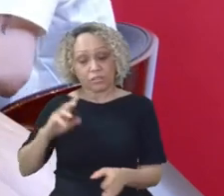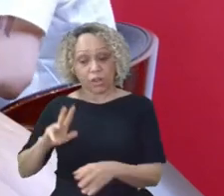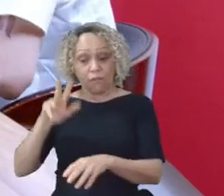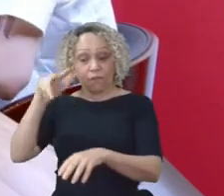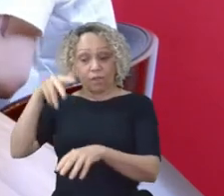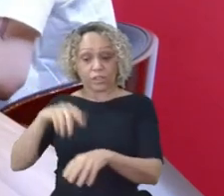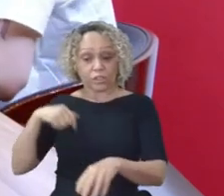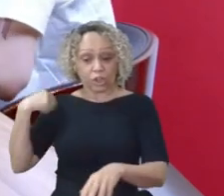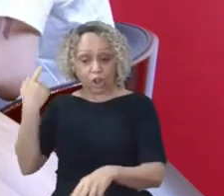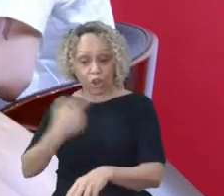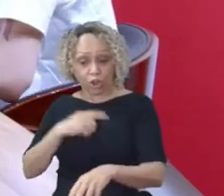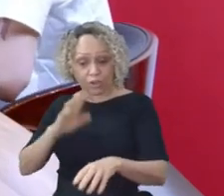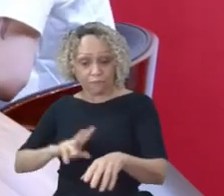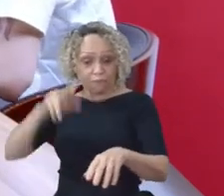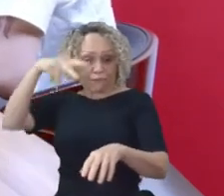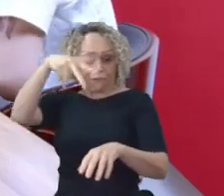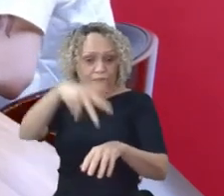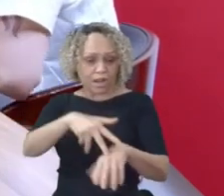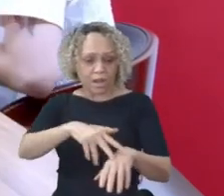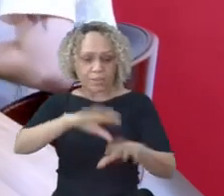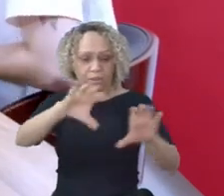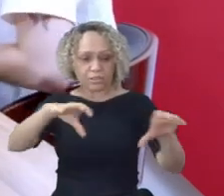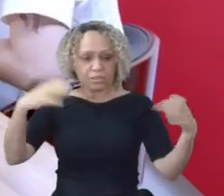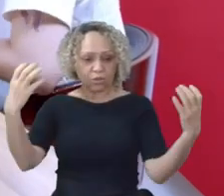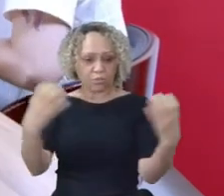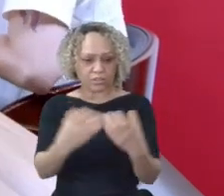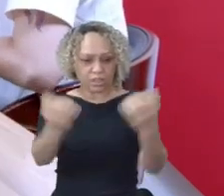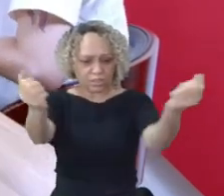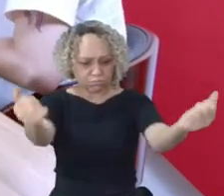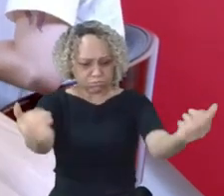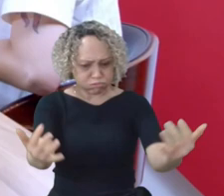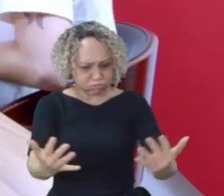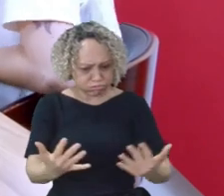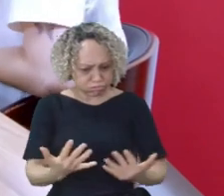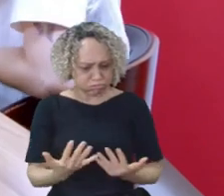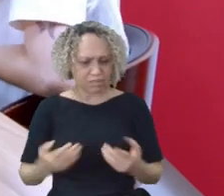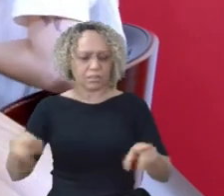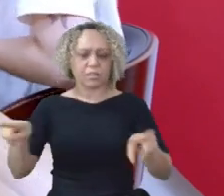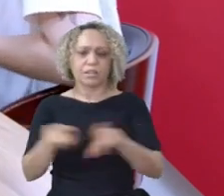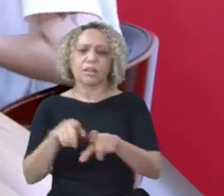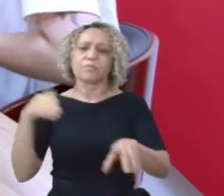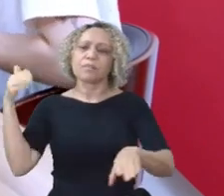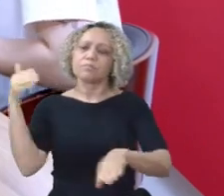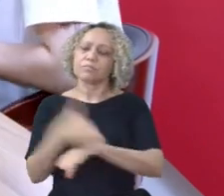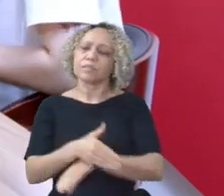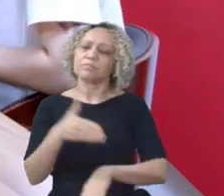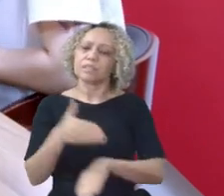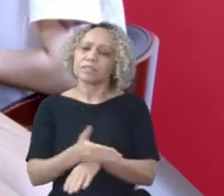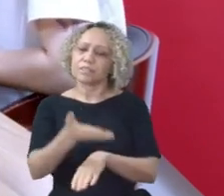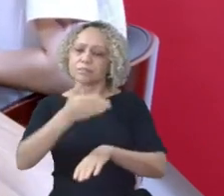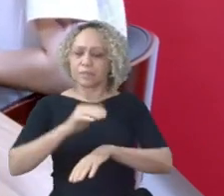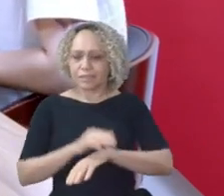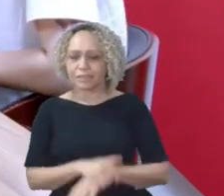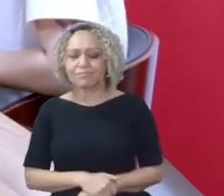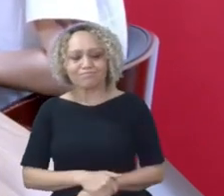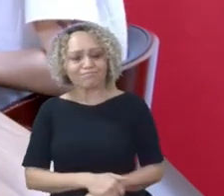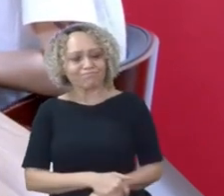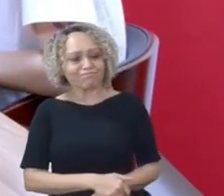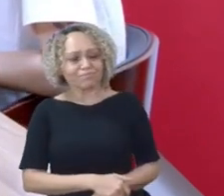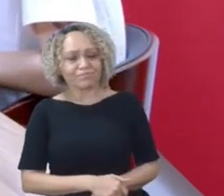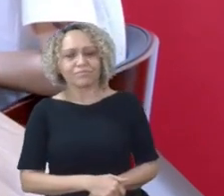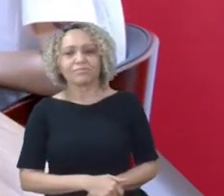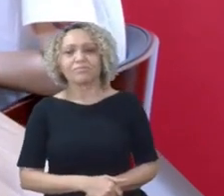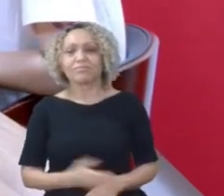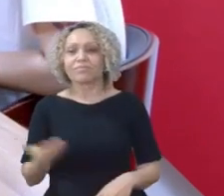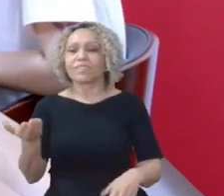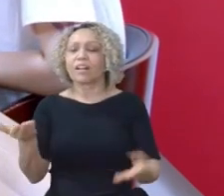Perfeito. Então, vamos chamar, né, o pessoal para participar. Juventude, votem. Vote, juventude. E agora